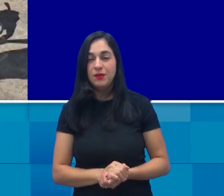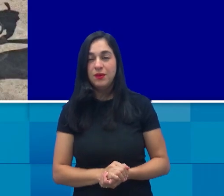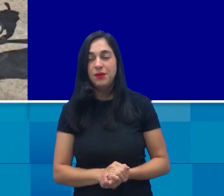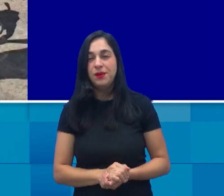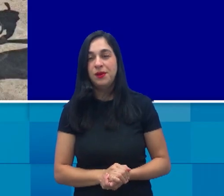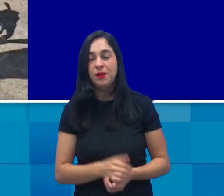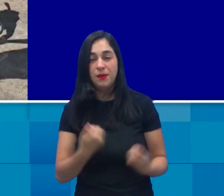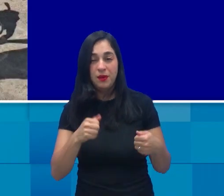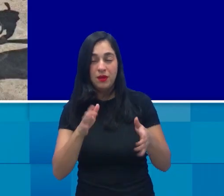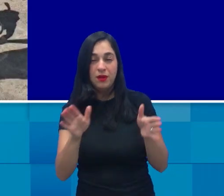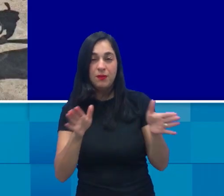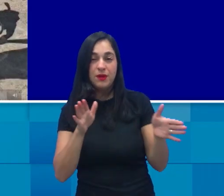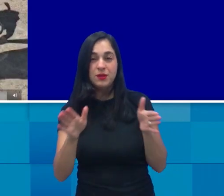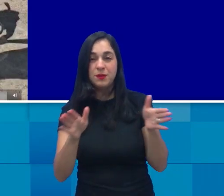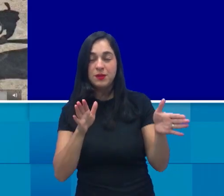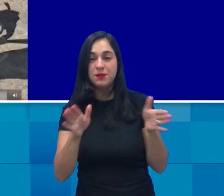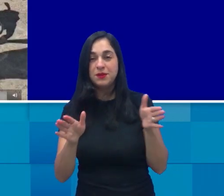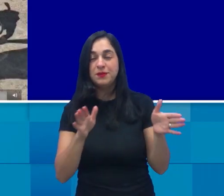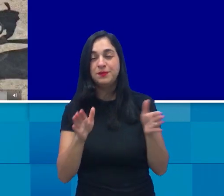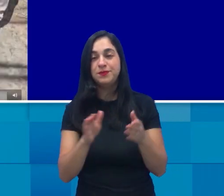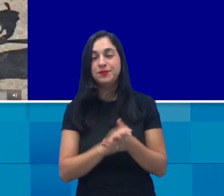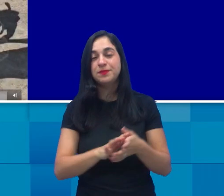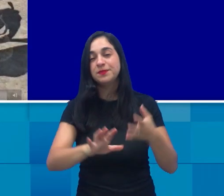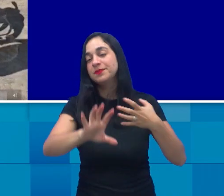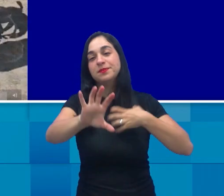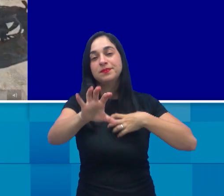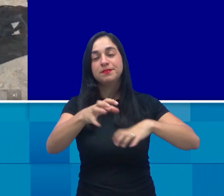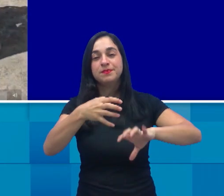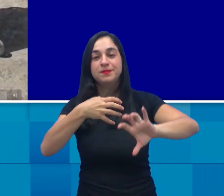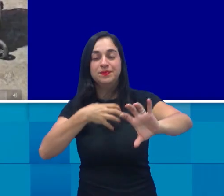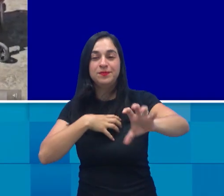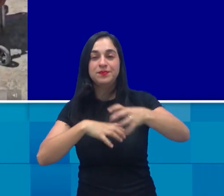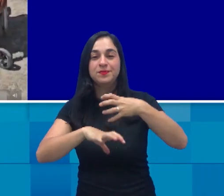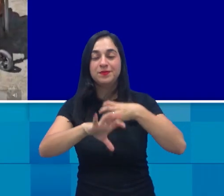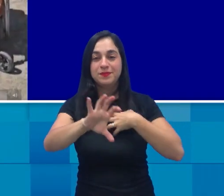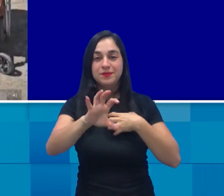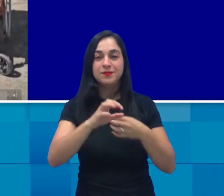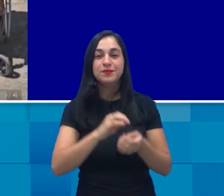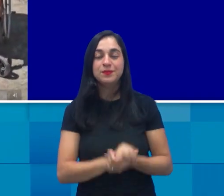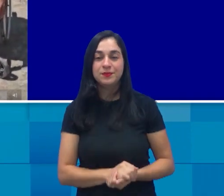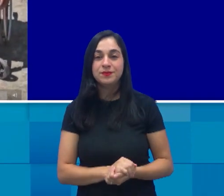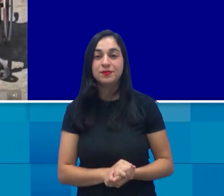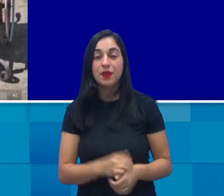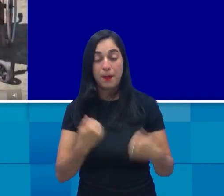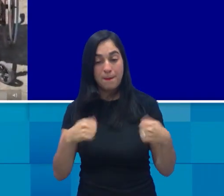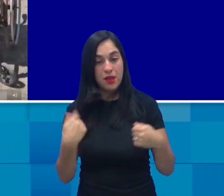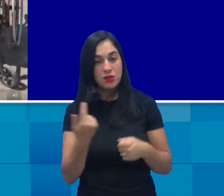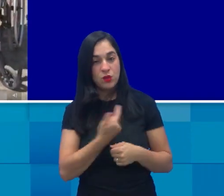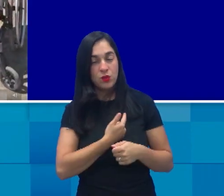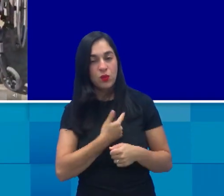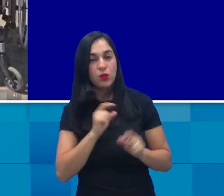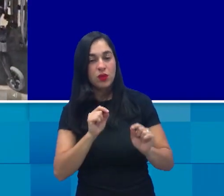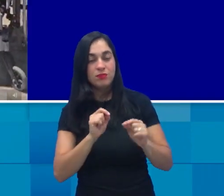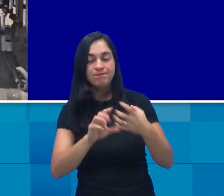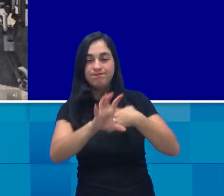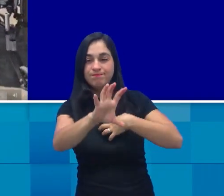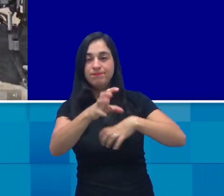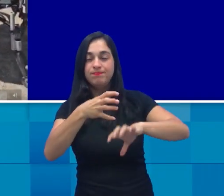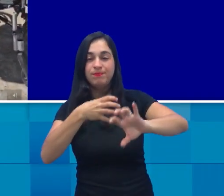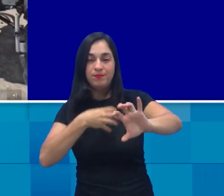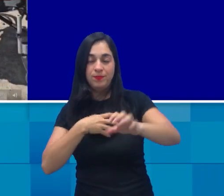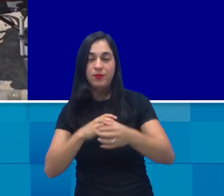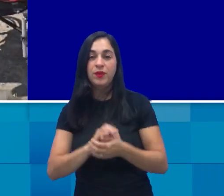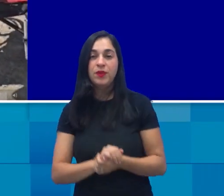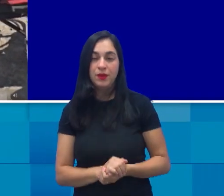Sensibilidade, empatia, de fato se colocar no lugar do próximo. É difícil, né? Quem